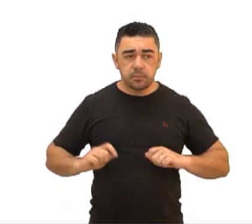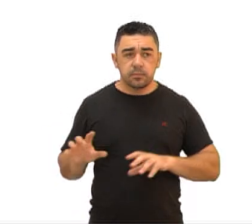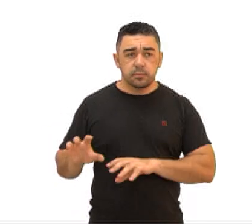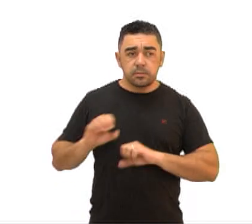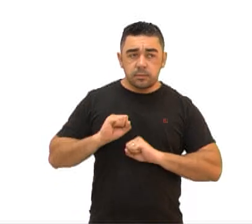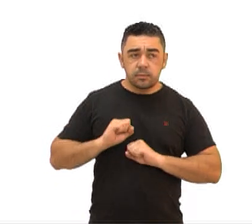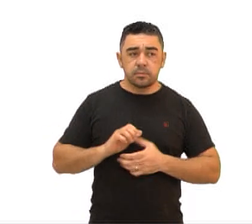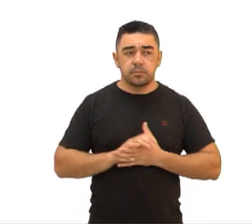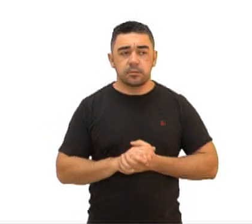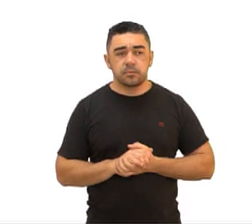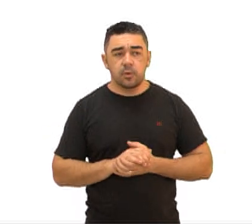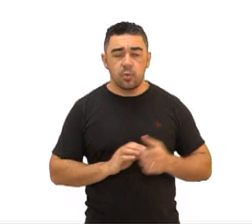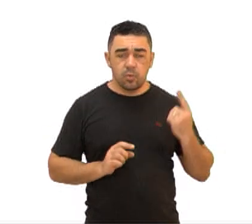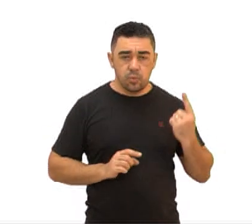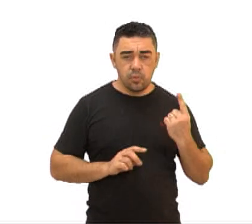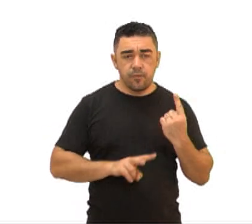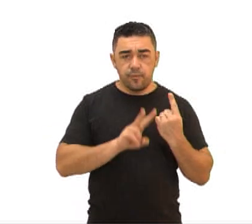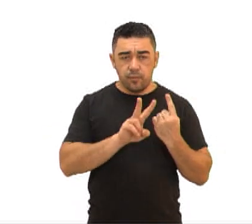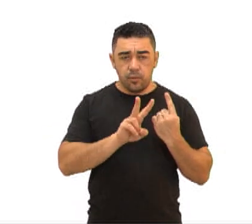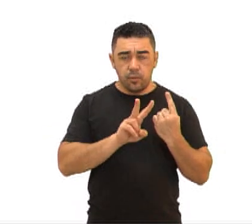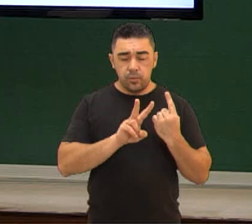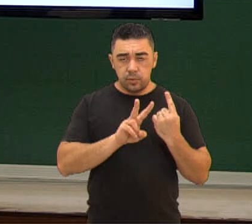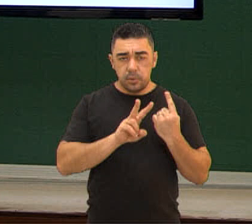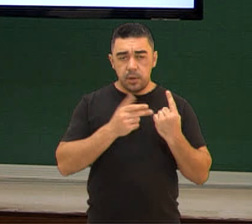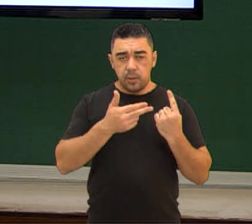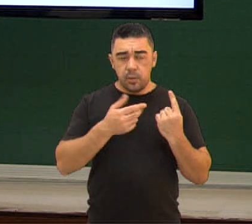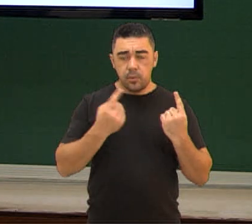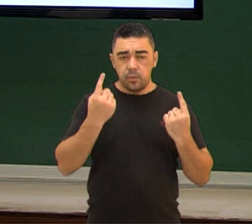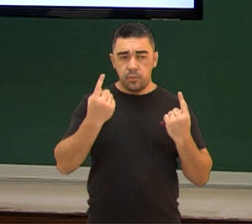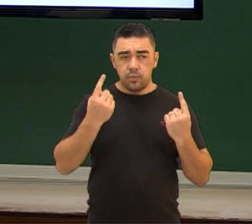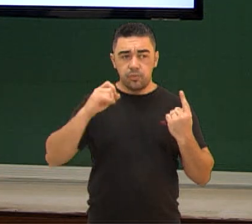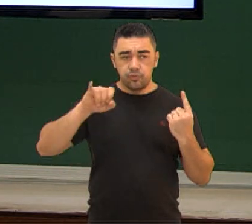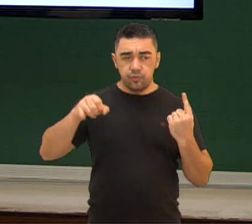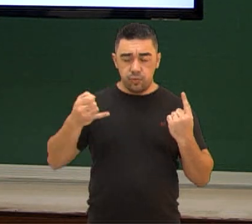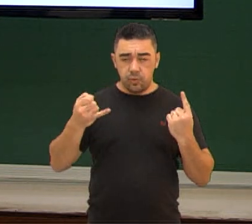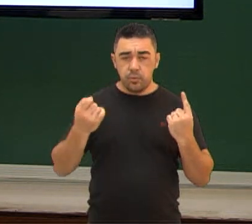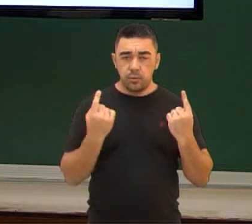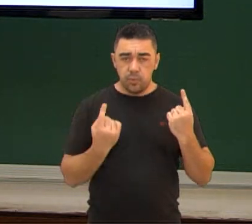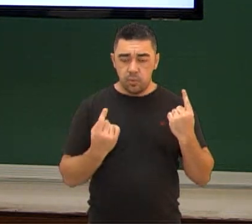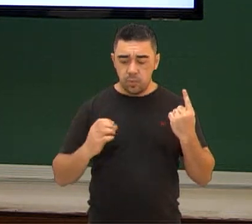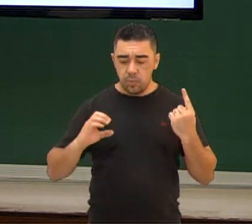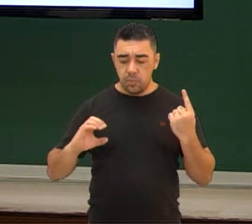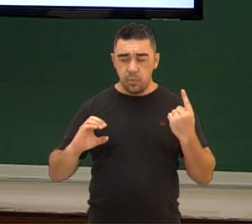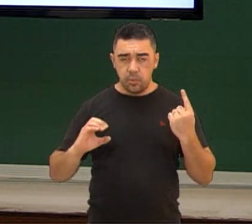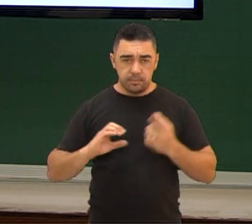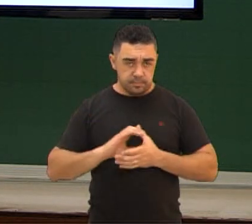Então, cada 1 volt significa 1 joule de energia por coulomb de carga.